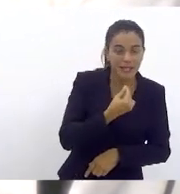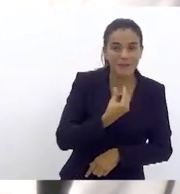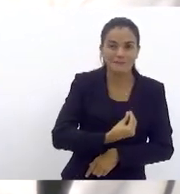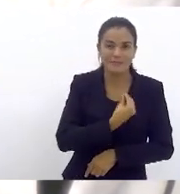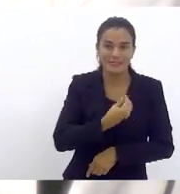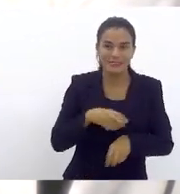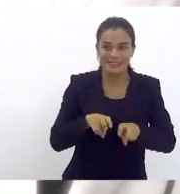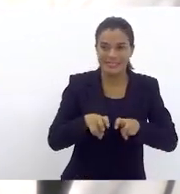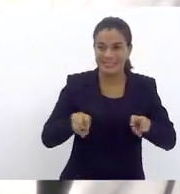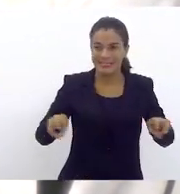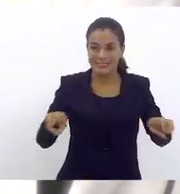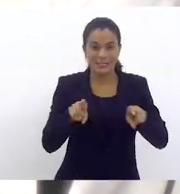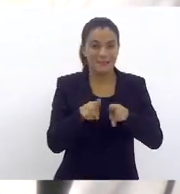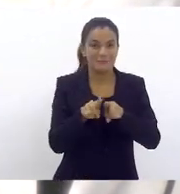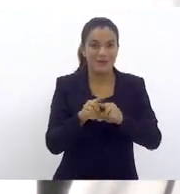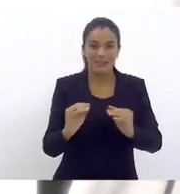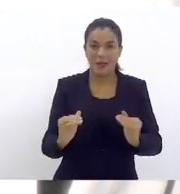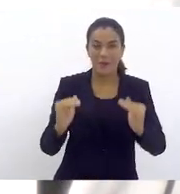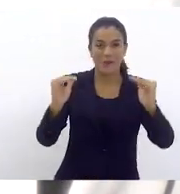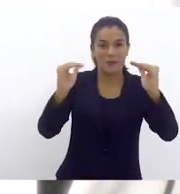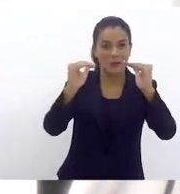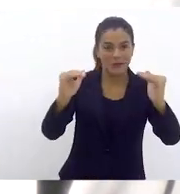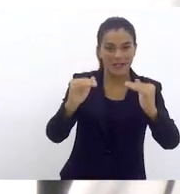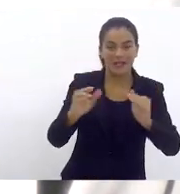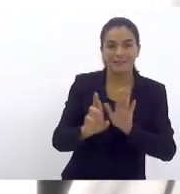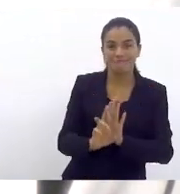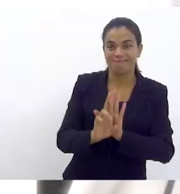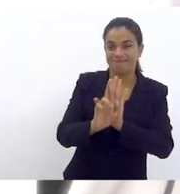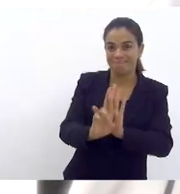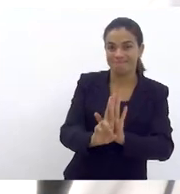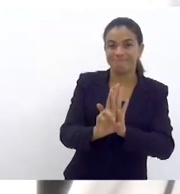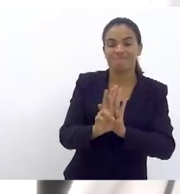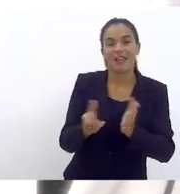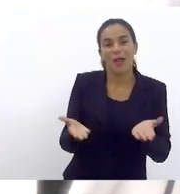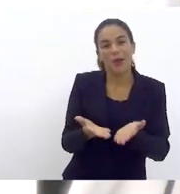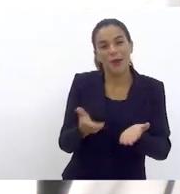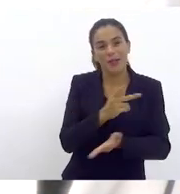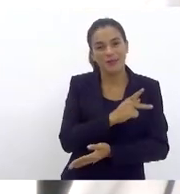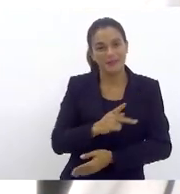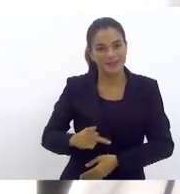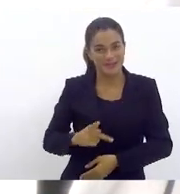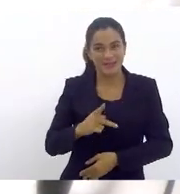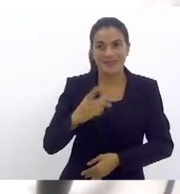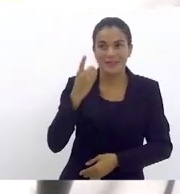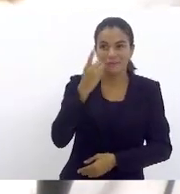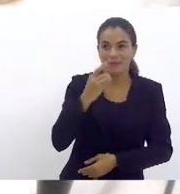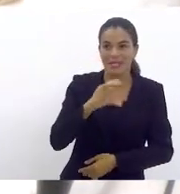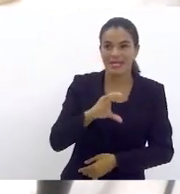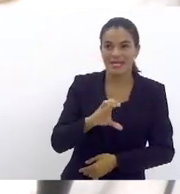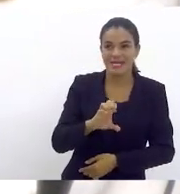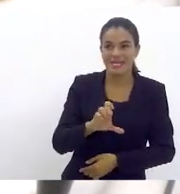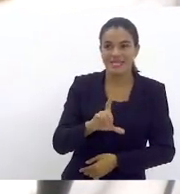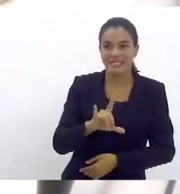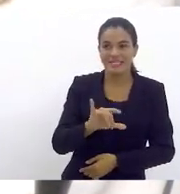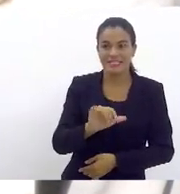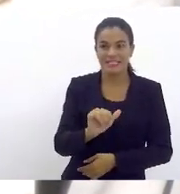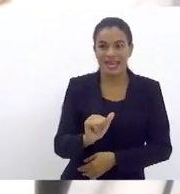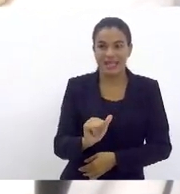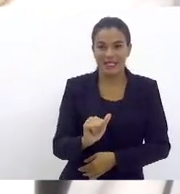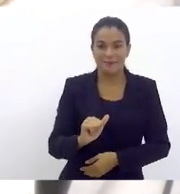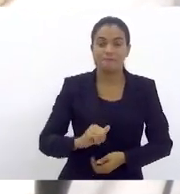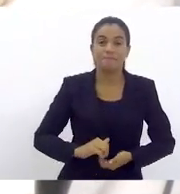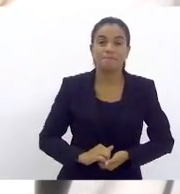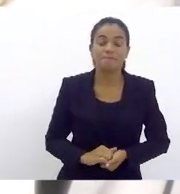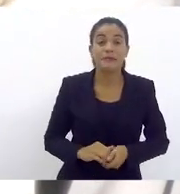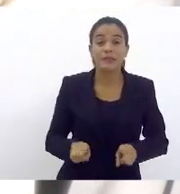e as autoridades na pessoa da nossa presidente no momento que a deputada Célia Jordão eu queria